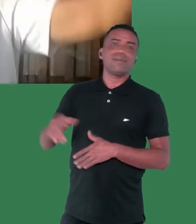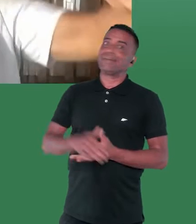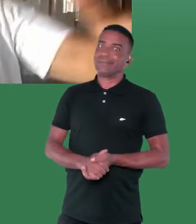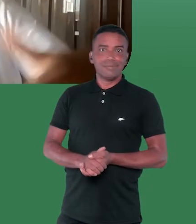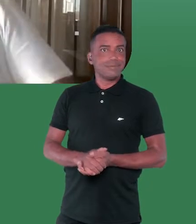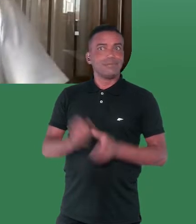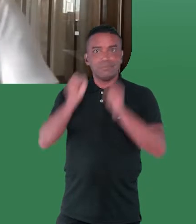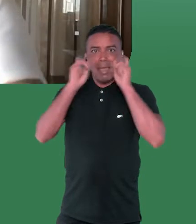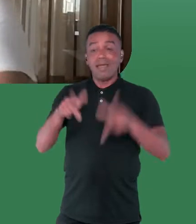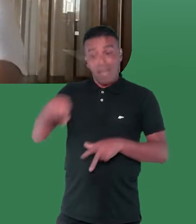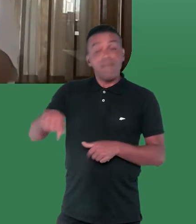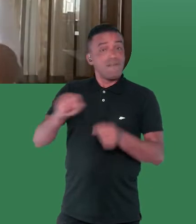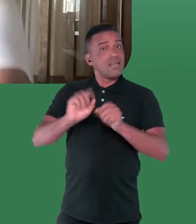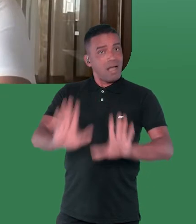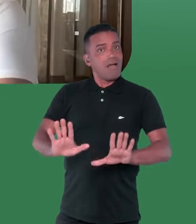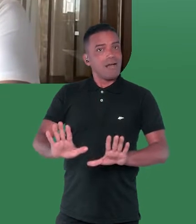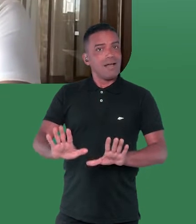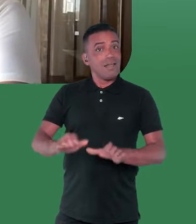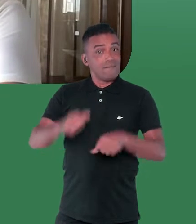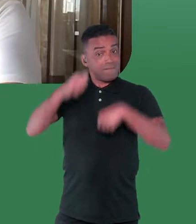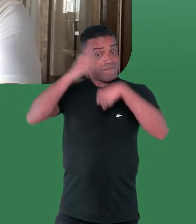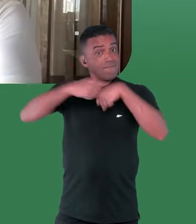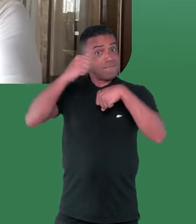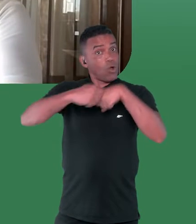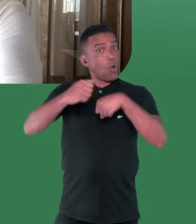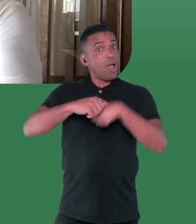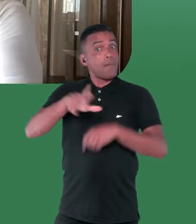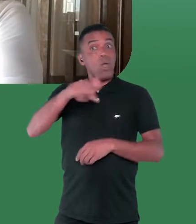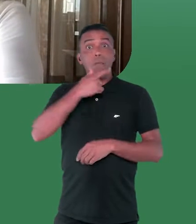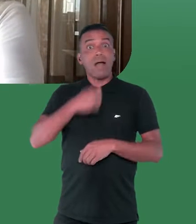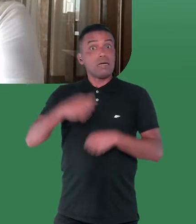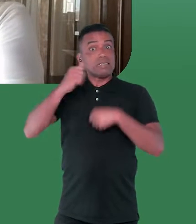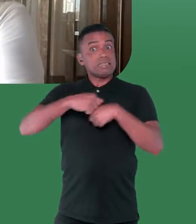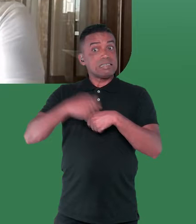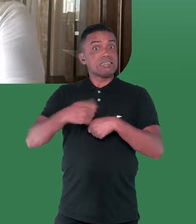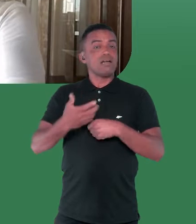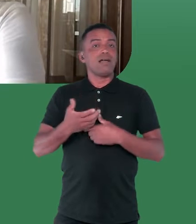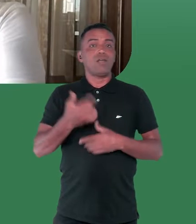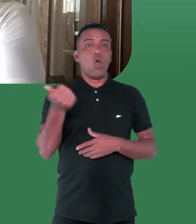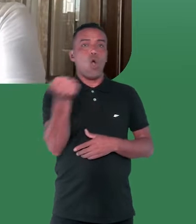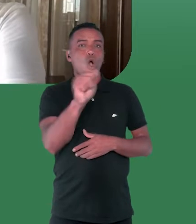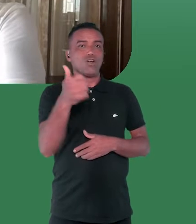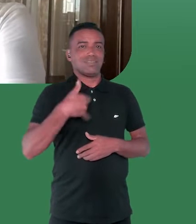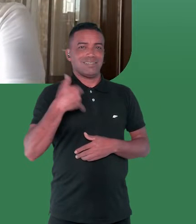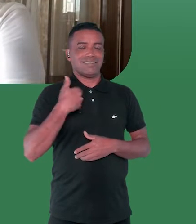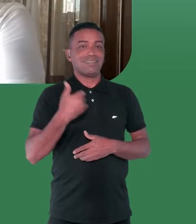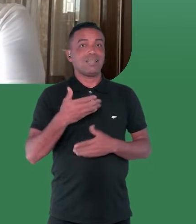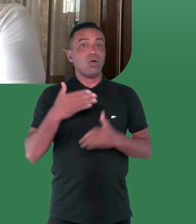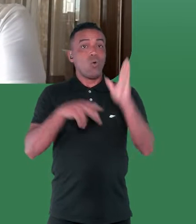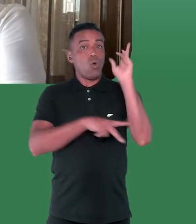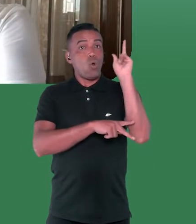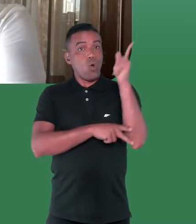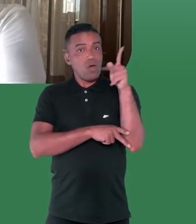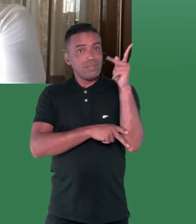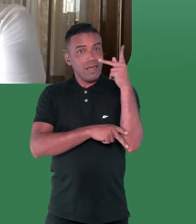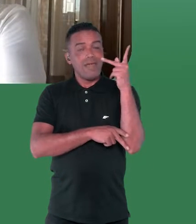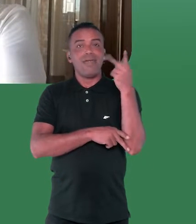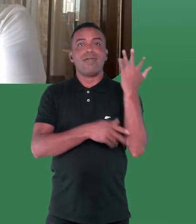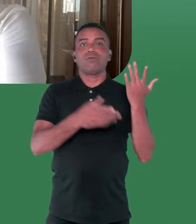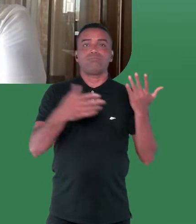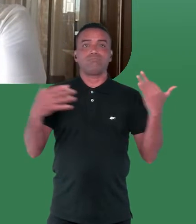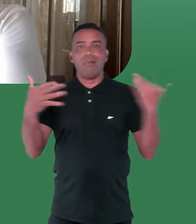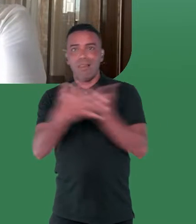Ele falou: mas esse vai ficar. Eu ganhei os cocão do meu irmão, mas arrumei o primeiro emprego com 11 anos. E aí, naquele hotel, de vai e